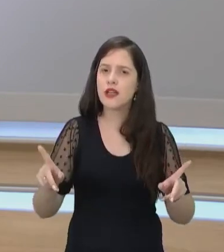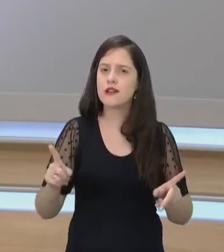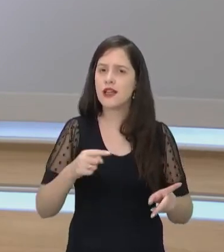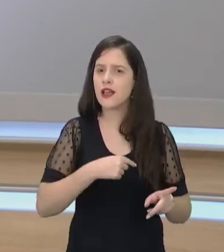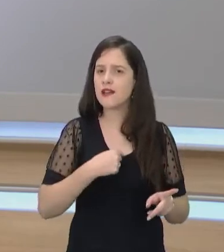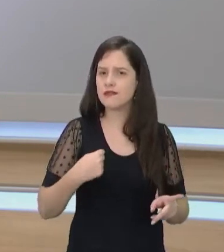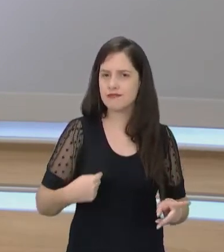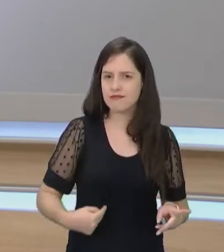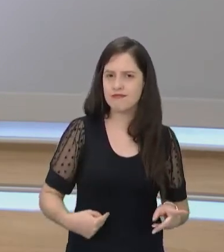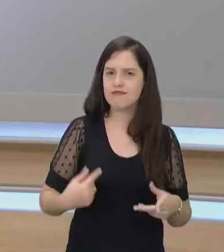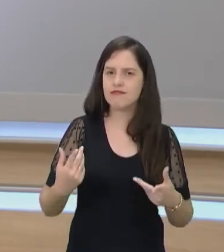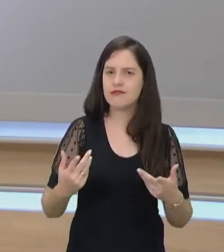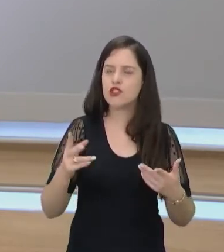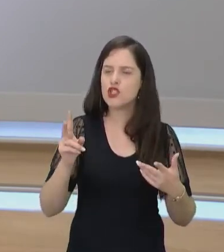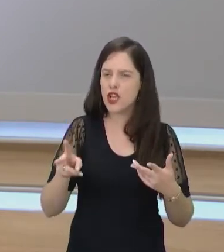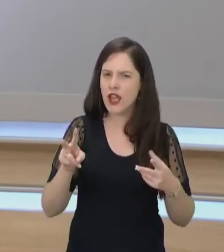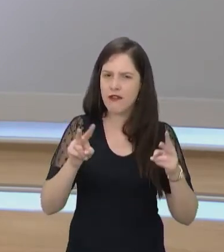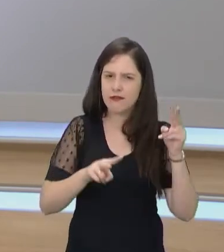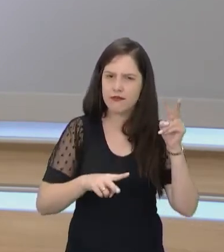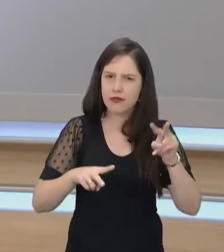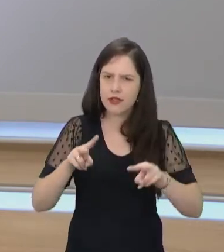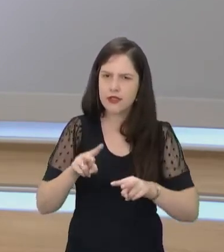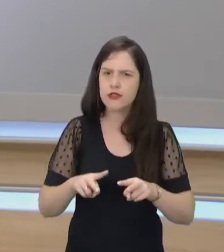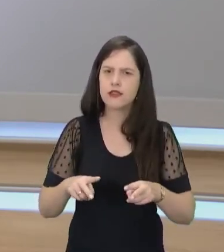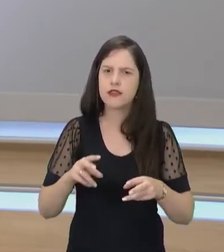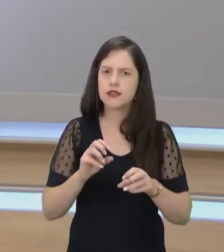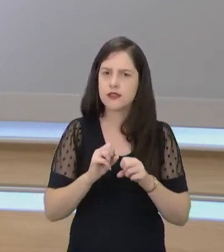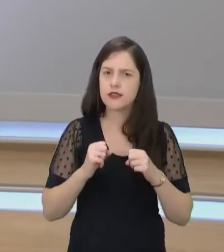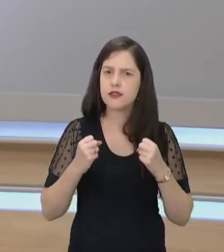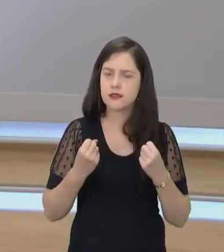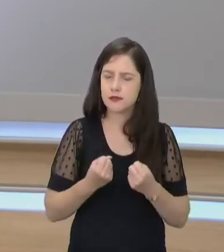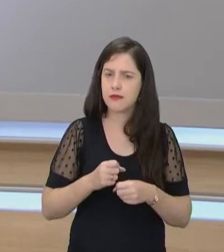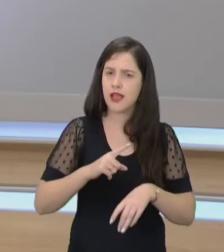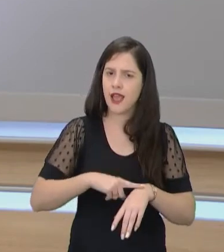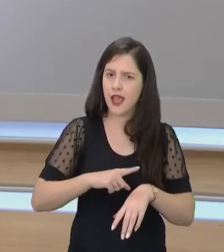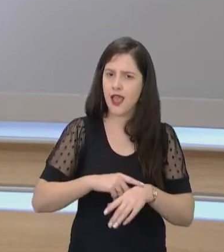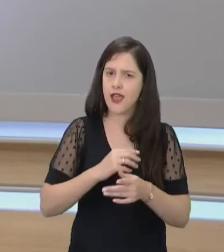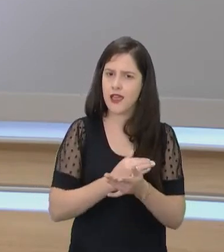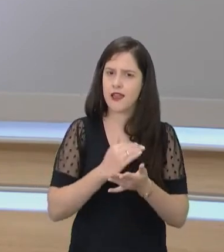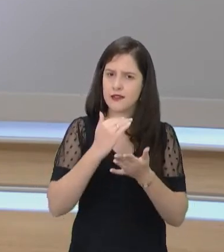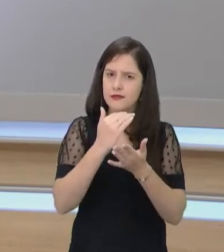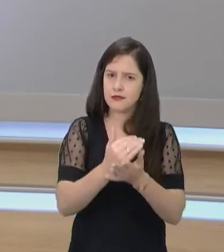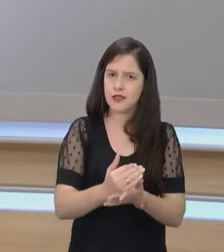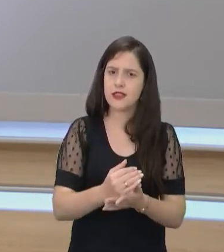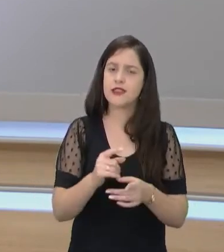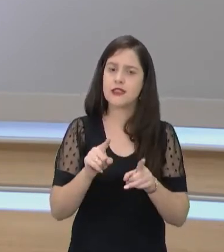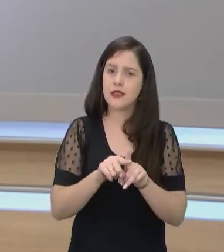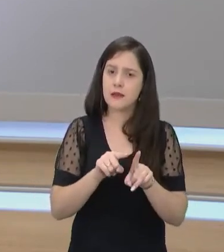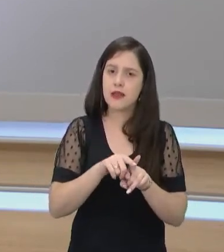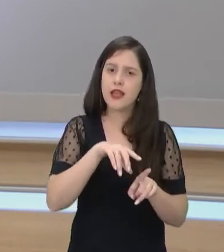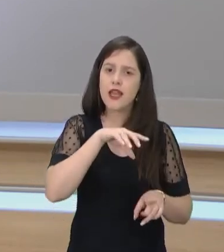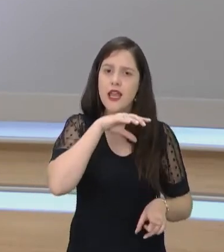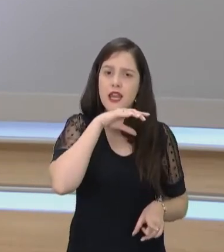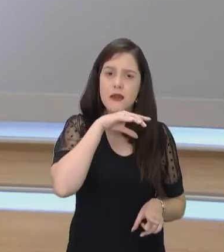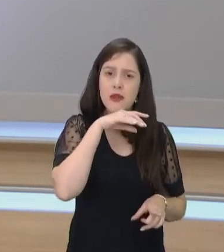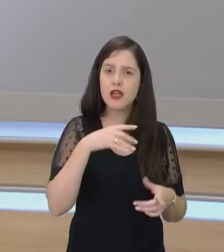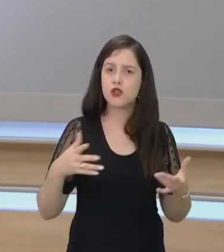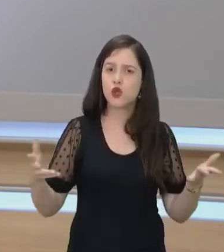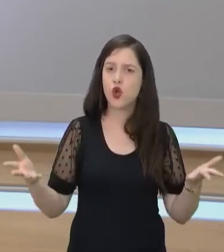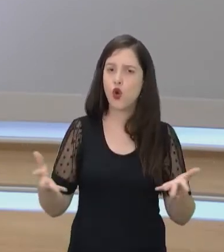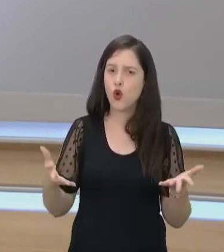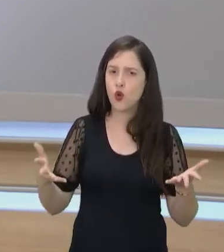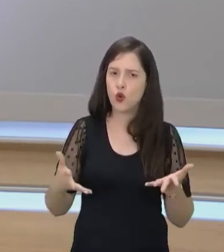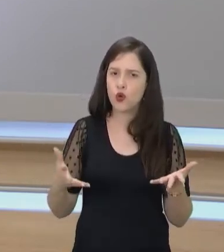gente realmente deixar com que isso se estenda por mais tempo, né? Já tem tantos animais que nós, hoje,